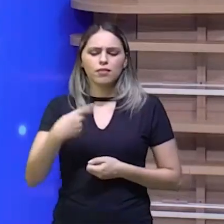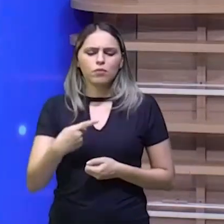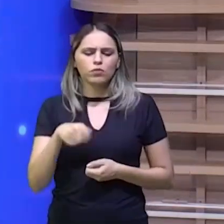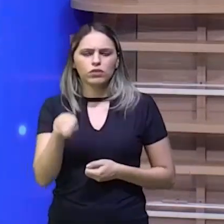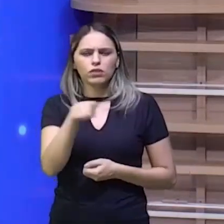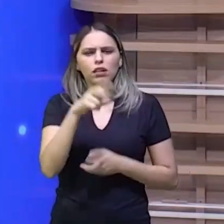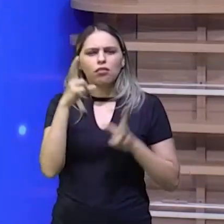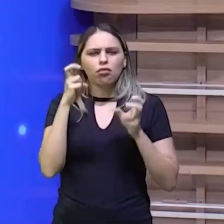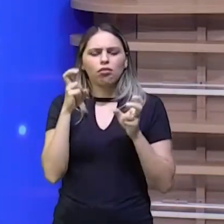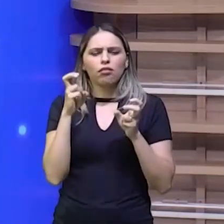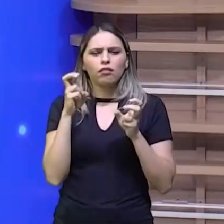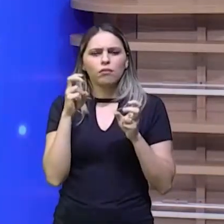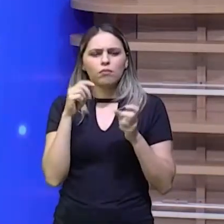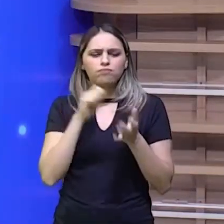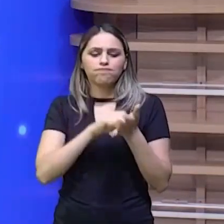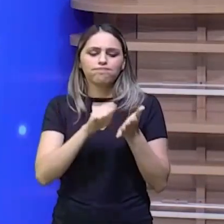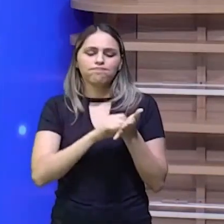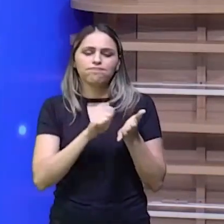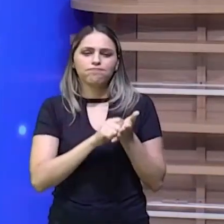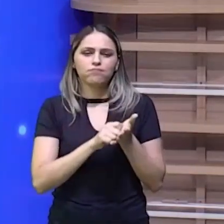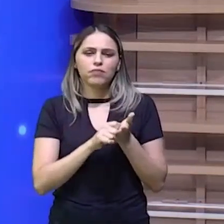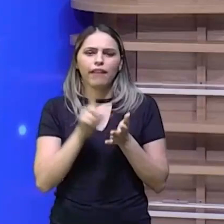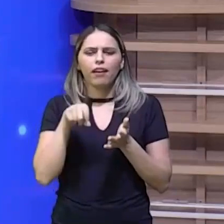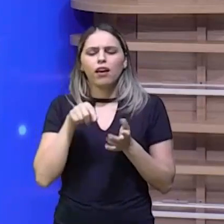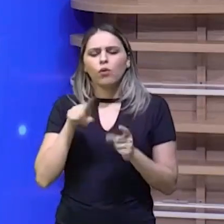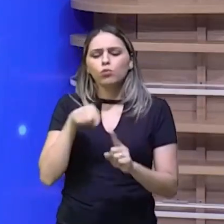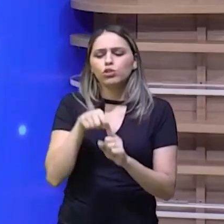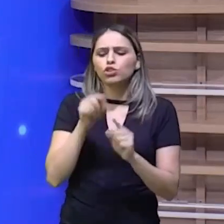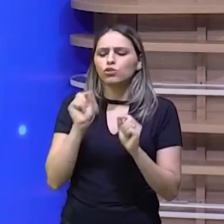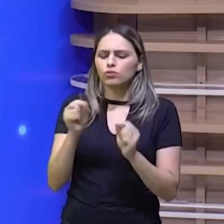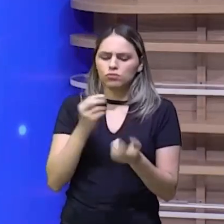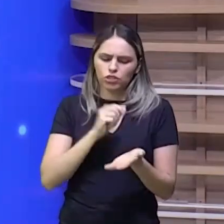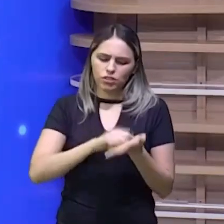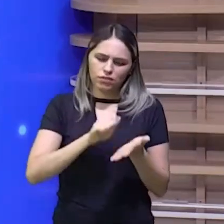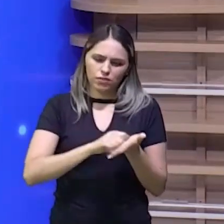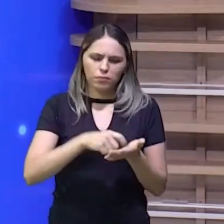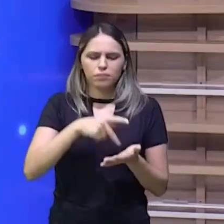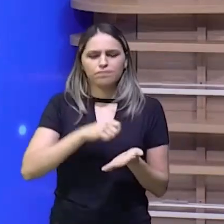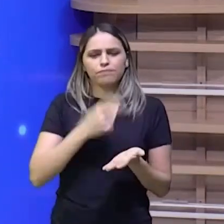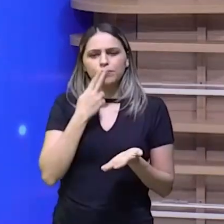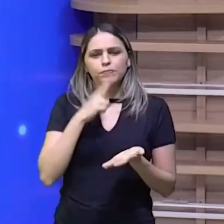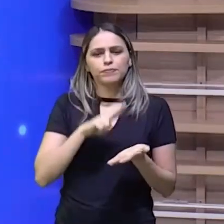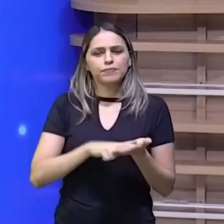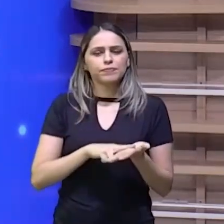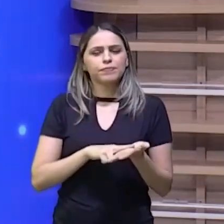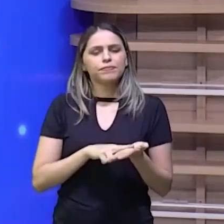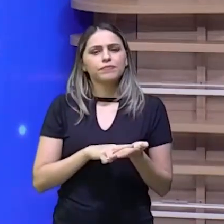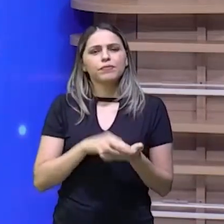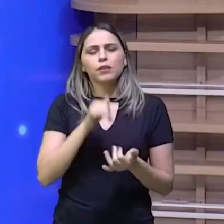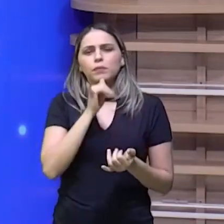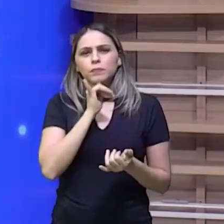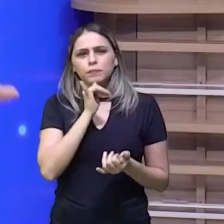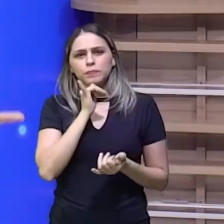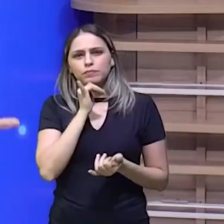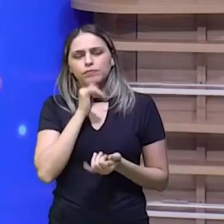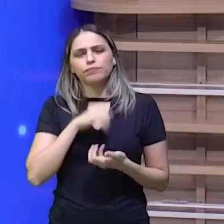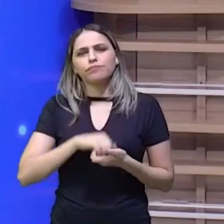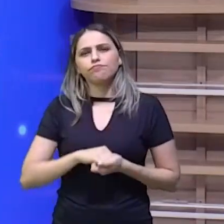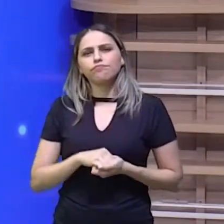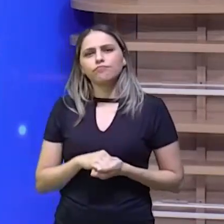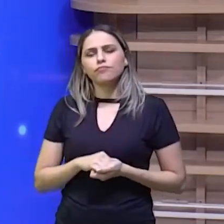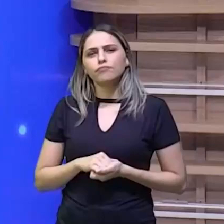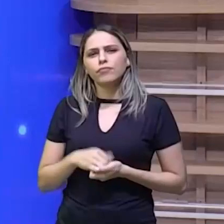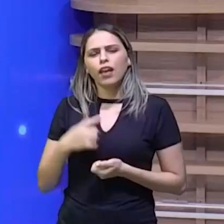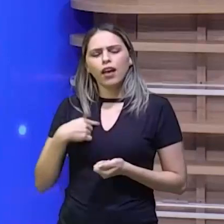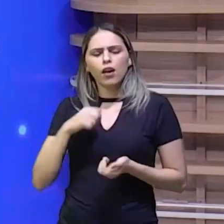o assunto, não se esqueçam. É aquilo que você vai querer escrever na carta. Por exemplo, na carta